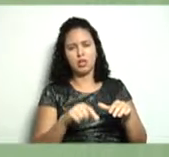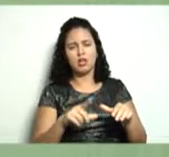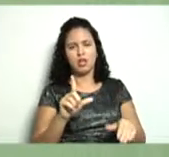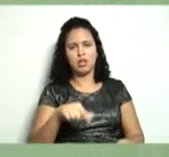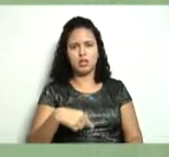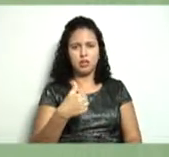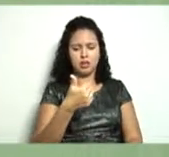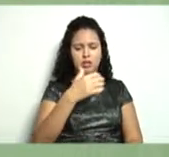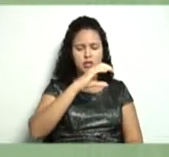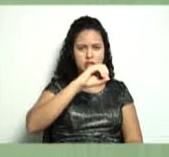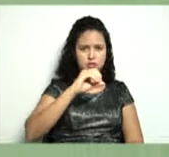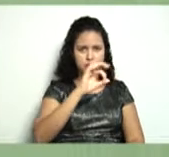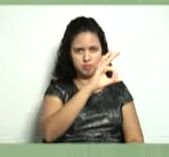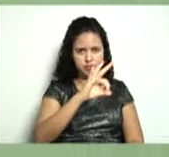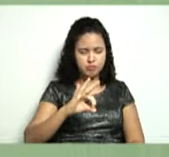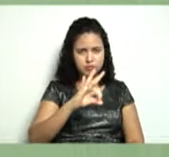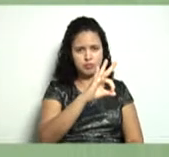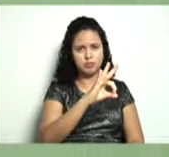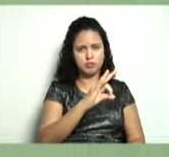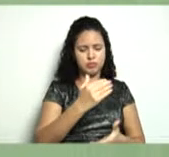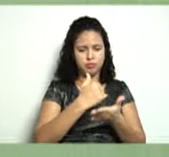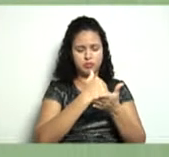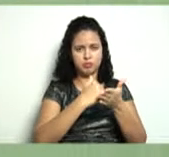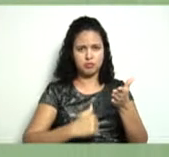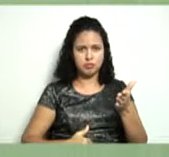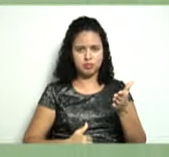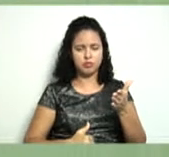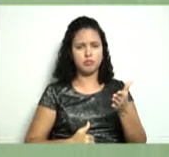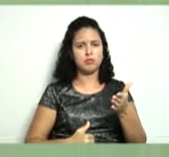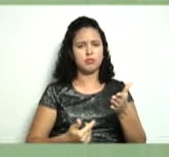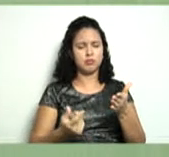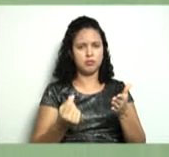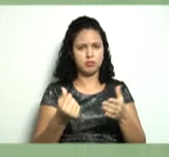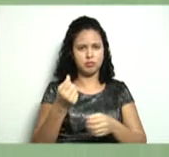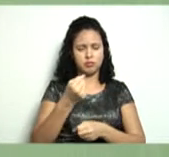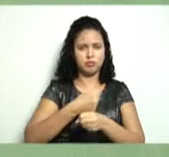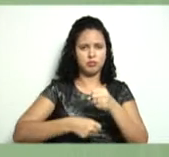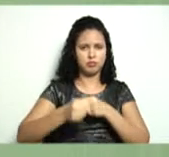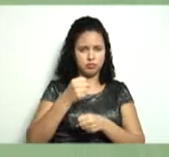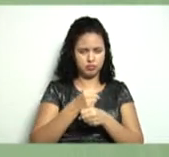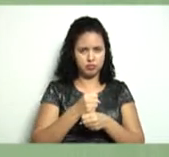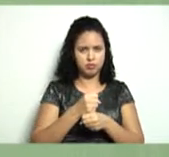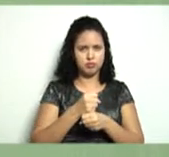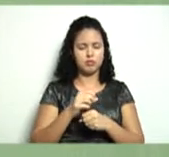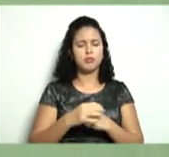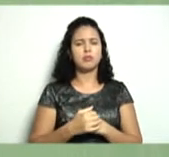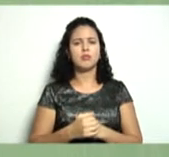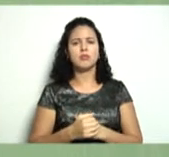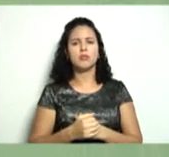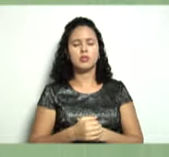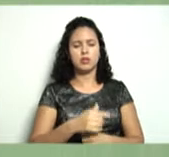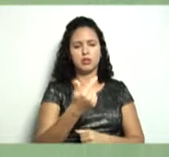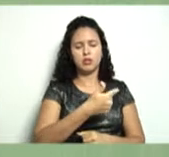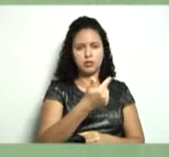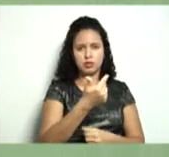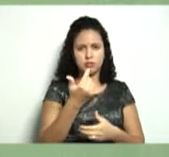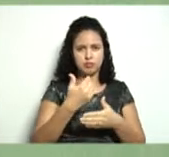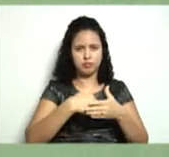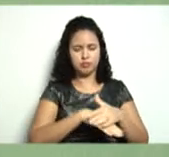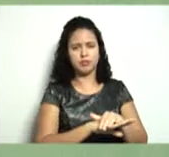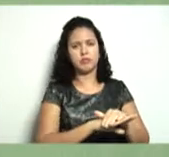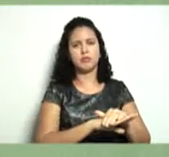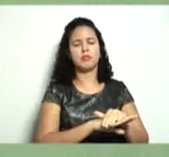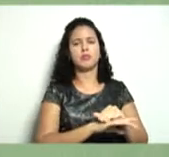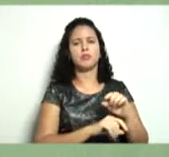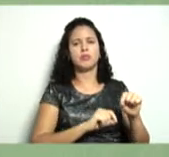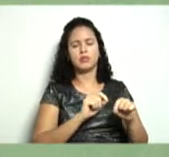menos 10% das sobras líquidas do exercício. E qual é o segundo fundo? Olha aqui, ó, o